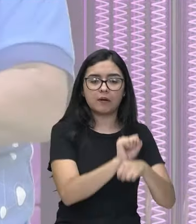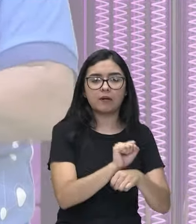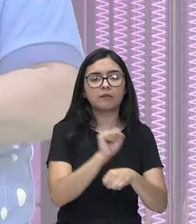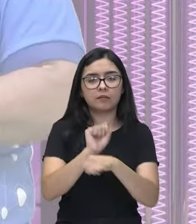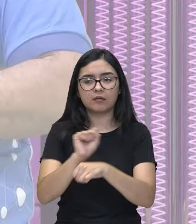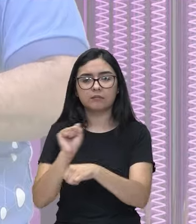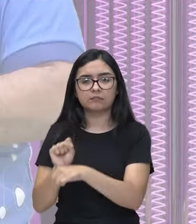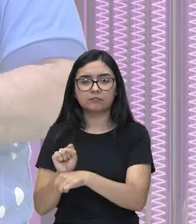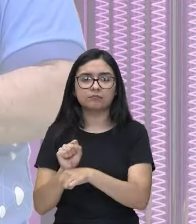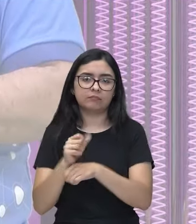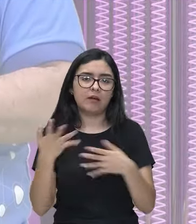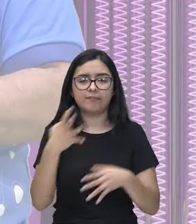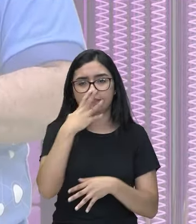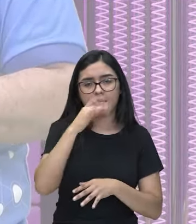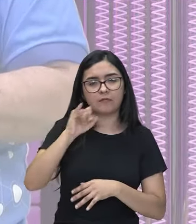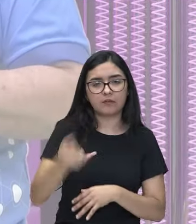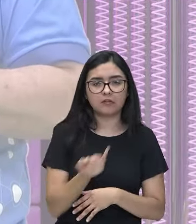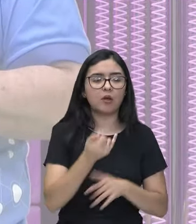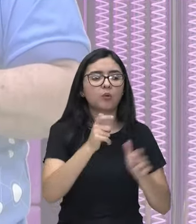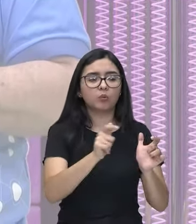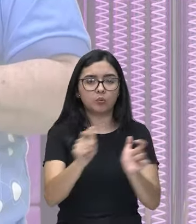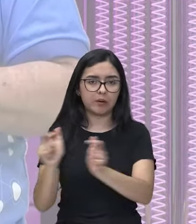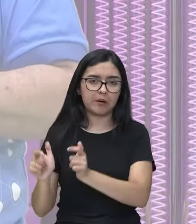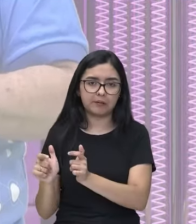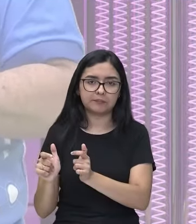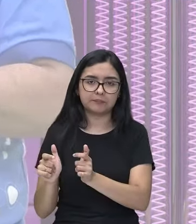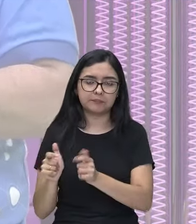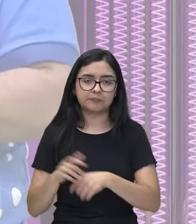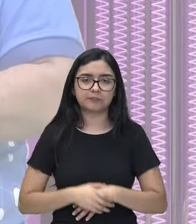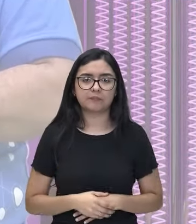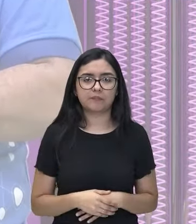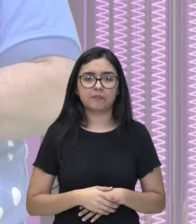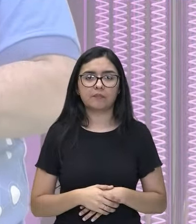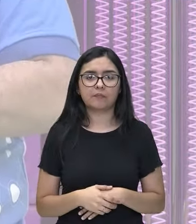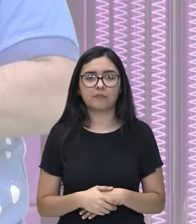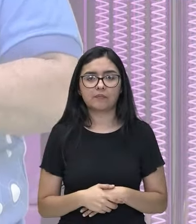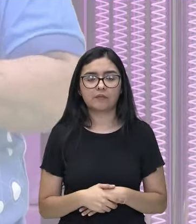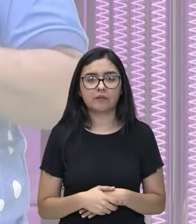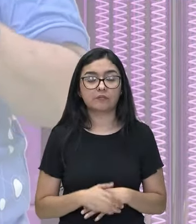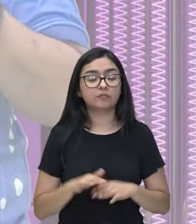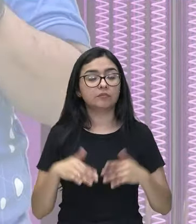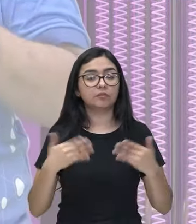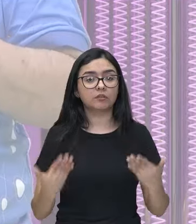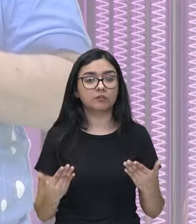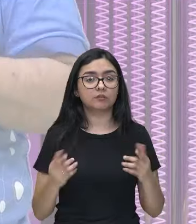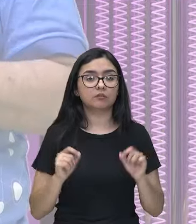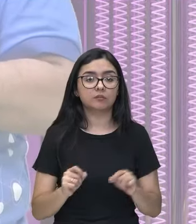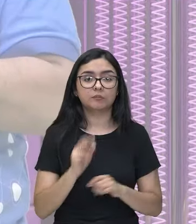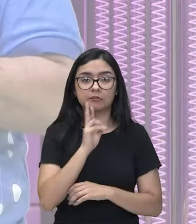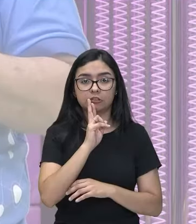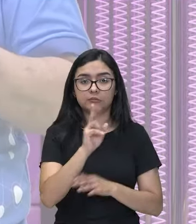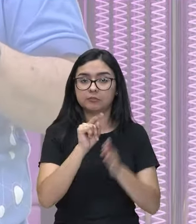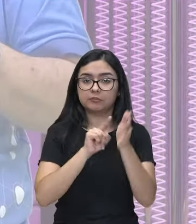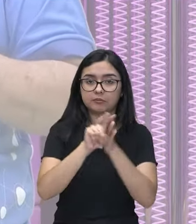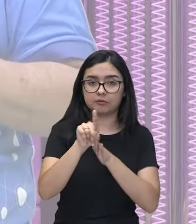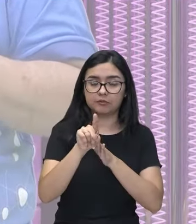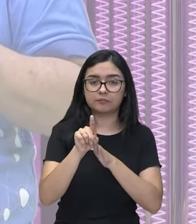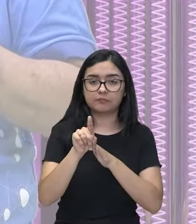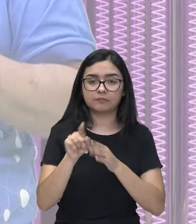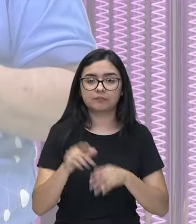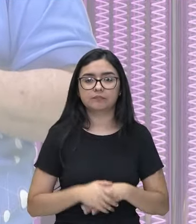ambiente lá, né, disponível aí ao longo desta viagem, tá bom? E aí, pessoal, para responder essas perguntas,